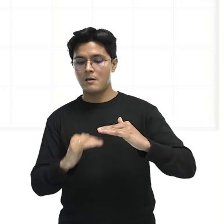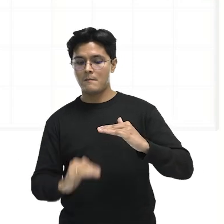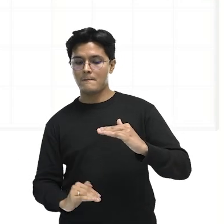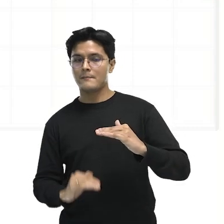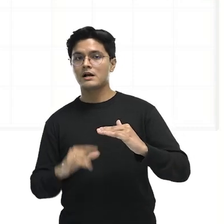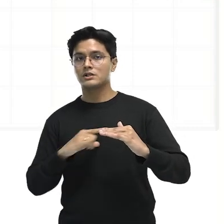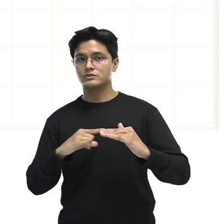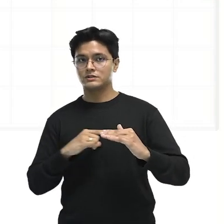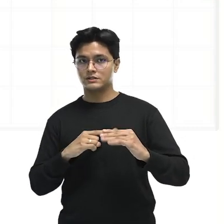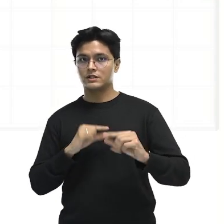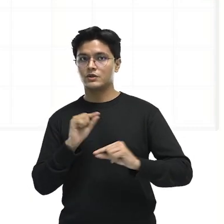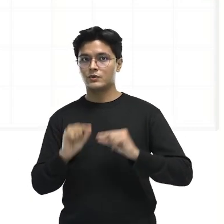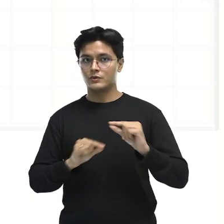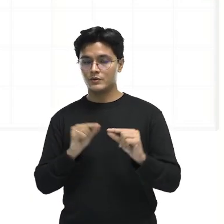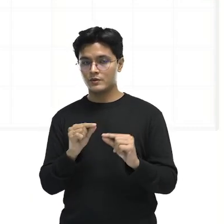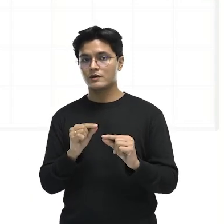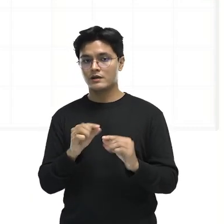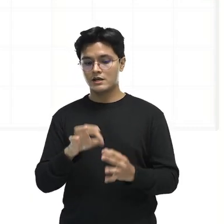distâncias